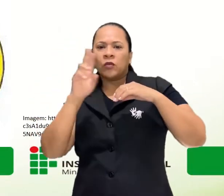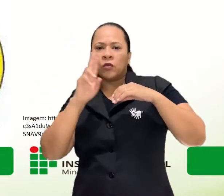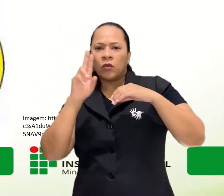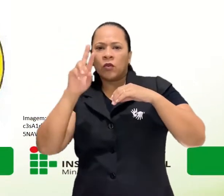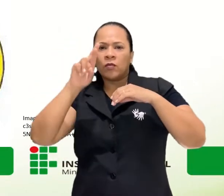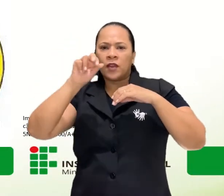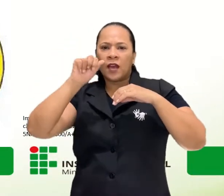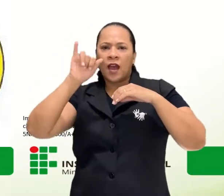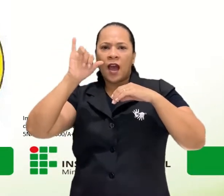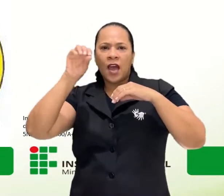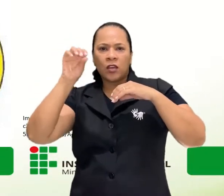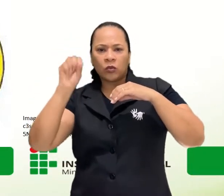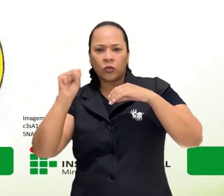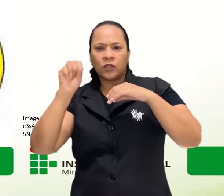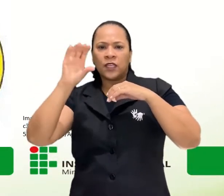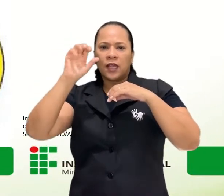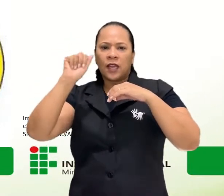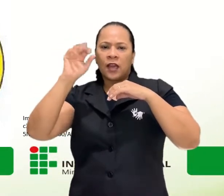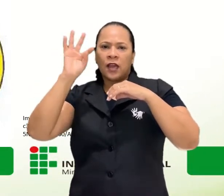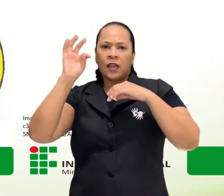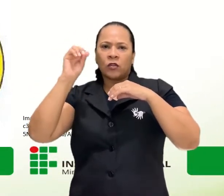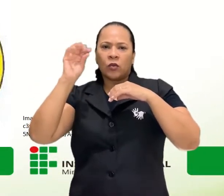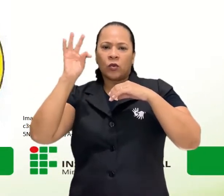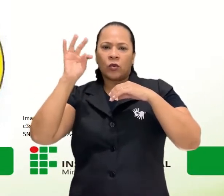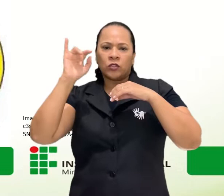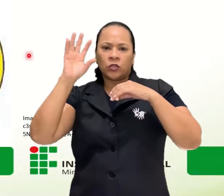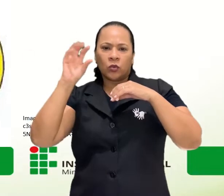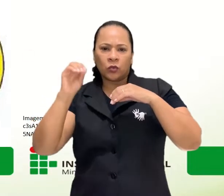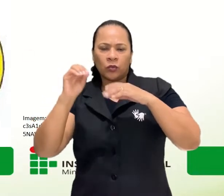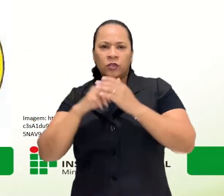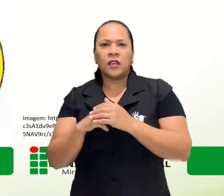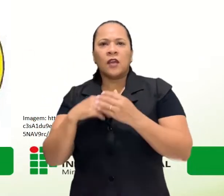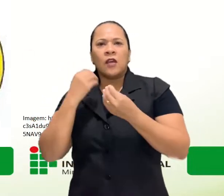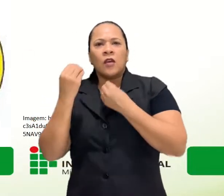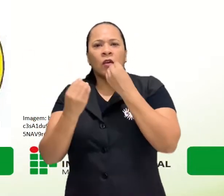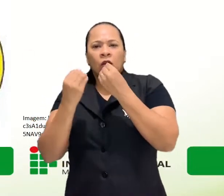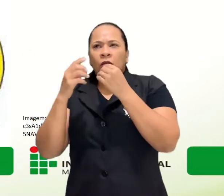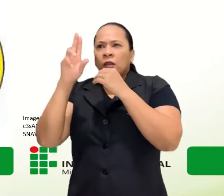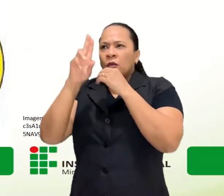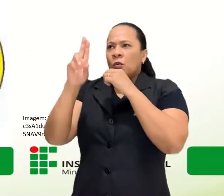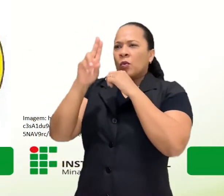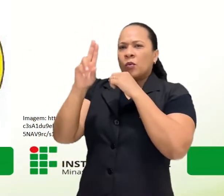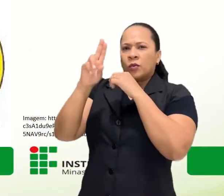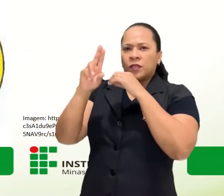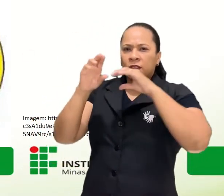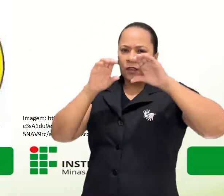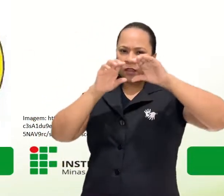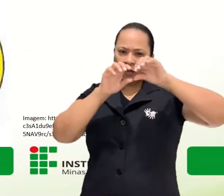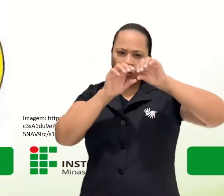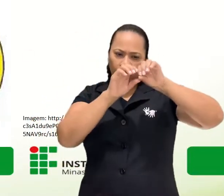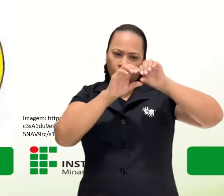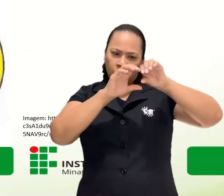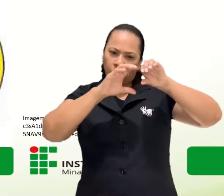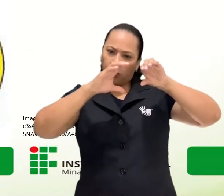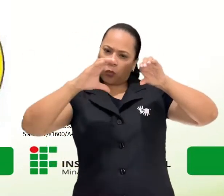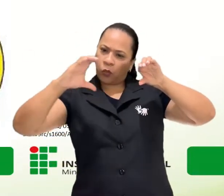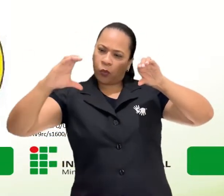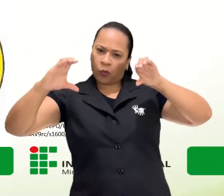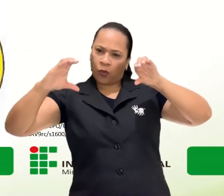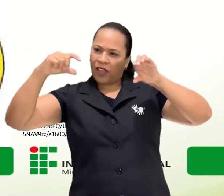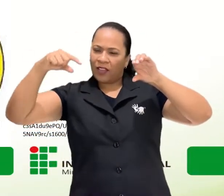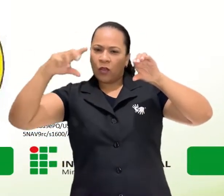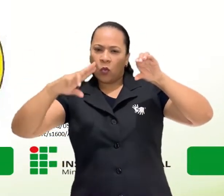catódicos. Por meio de uma série de experimentos e variações no uso dessa ampola, Thomson